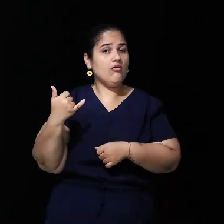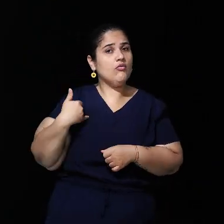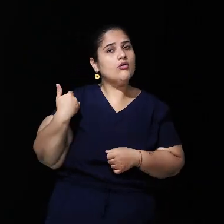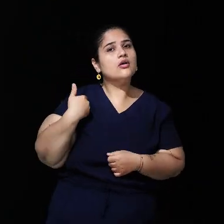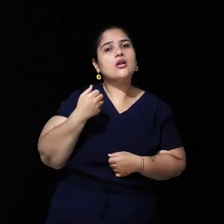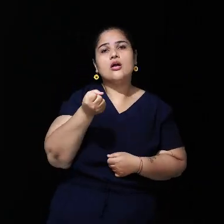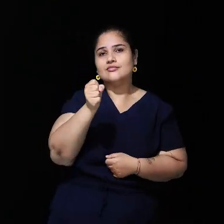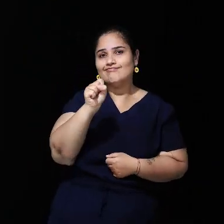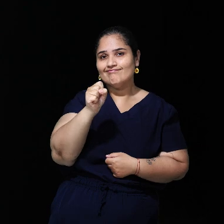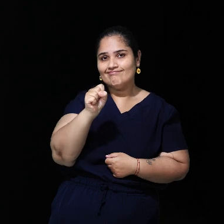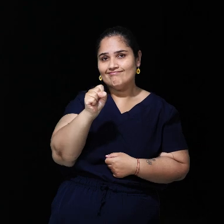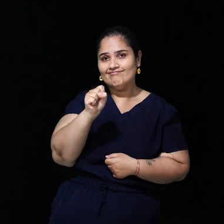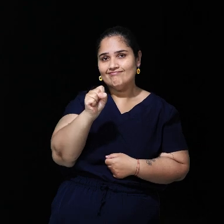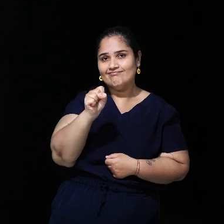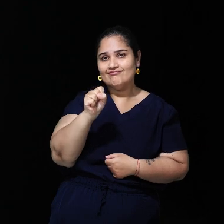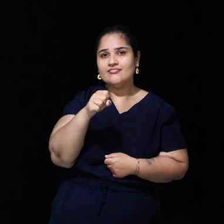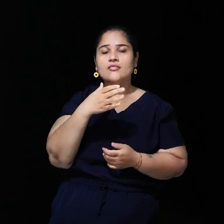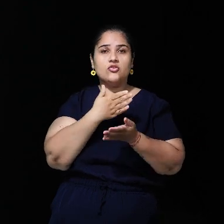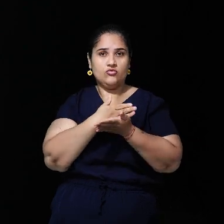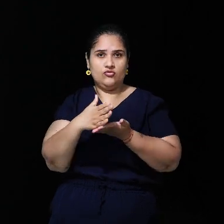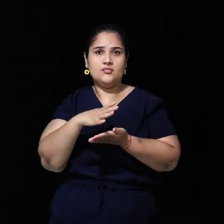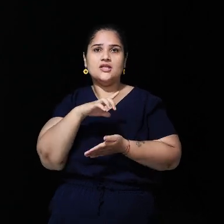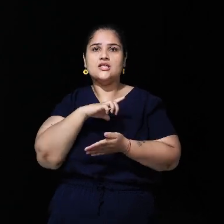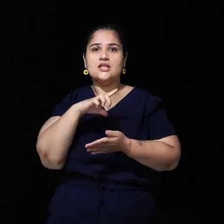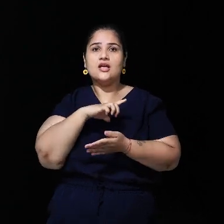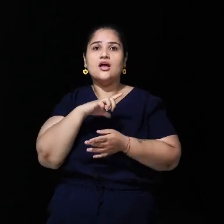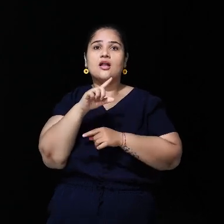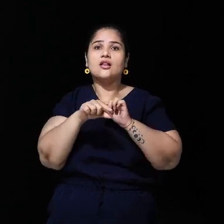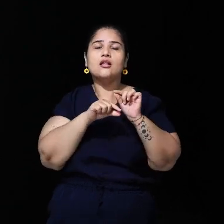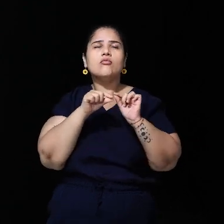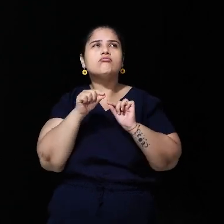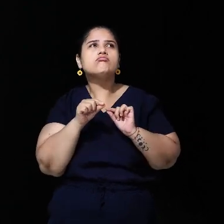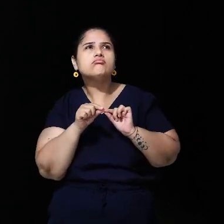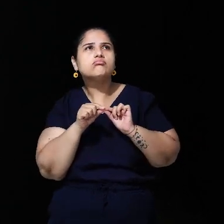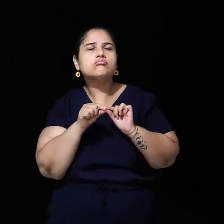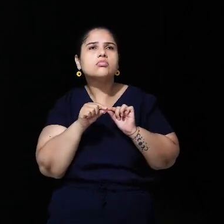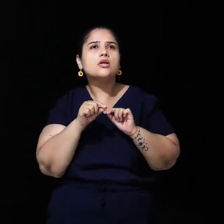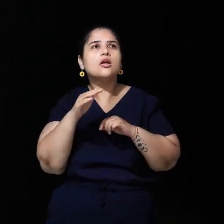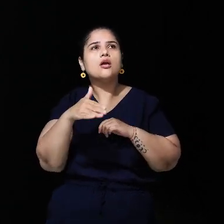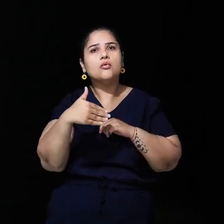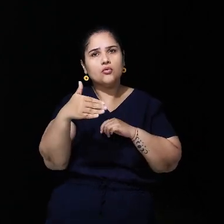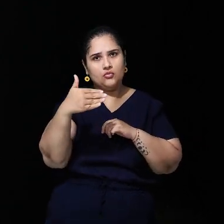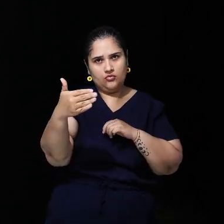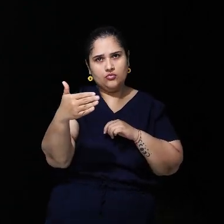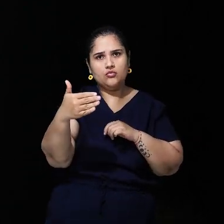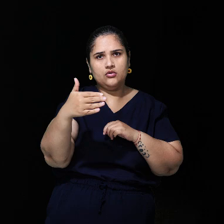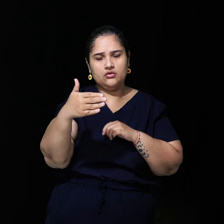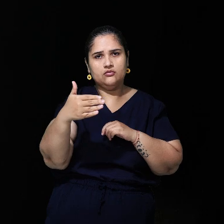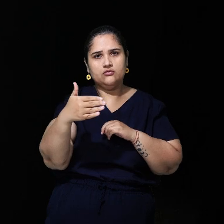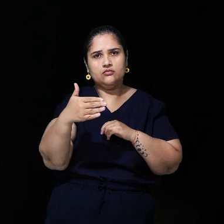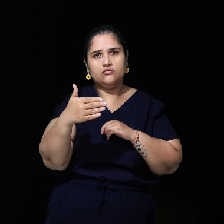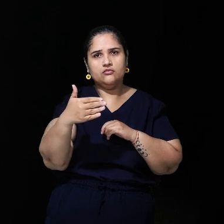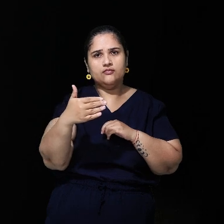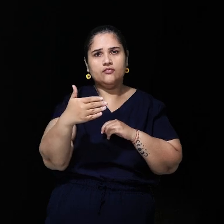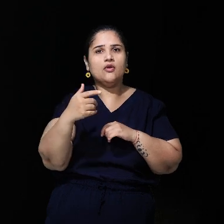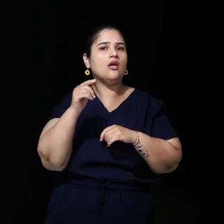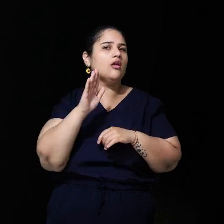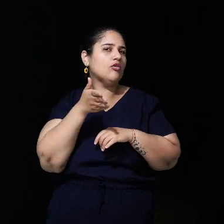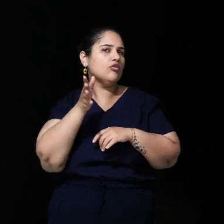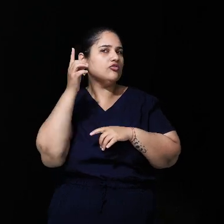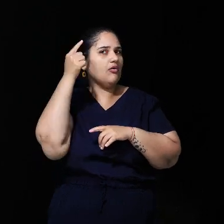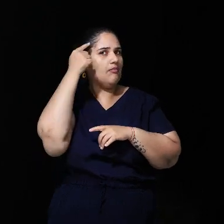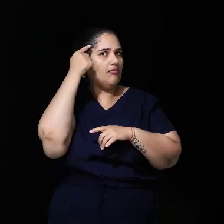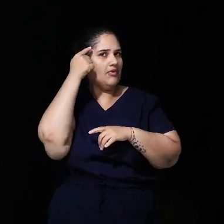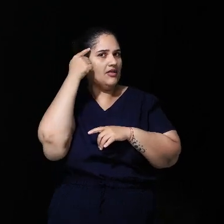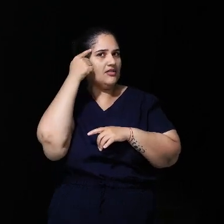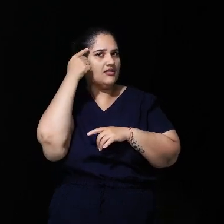idade. Eu comecei a ter esse sinal quando eu já estava pensando em